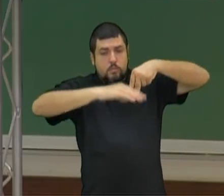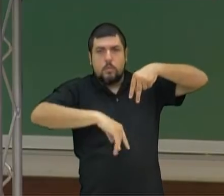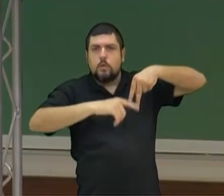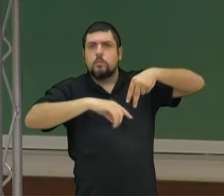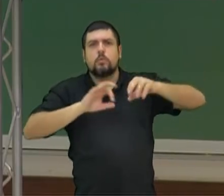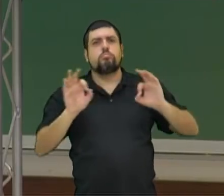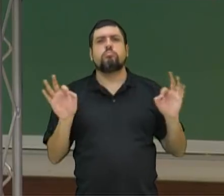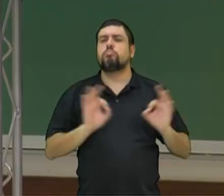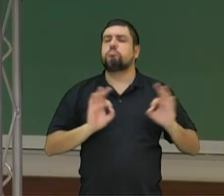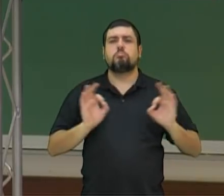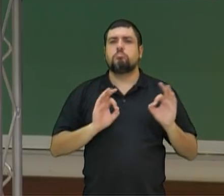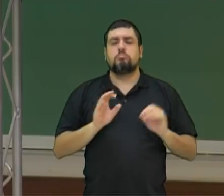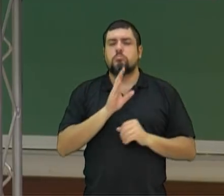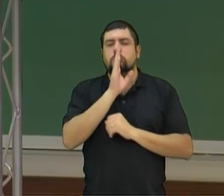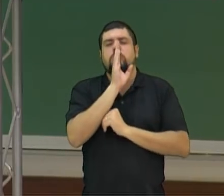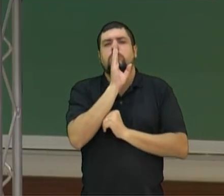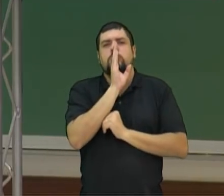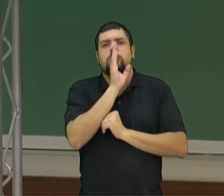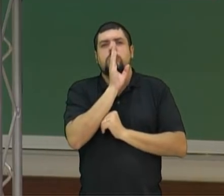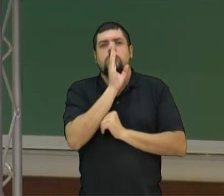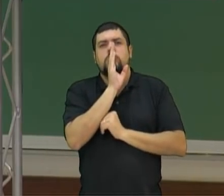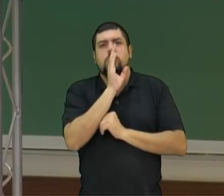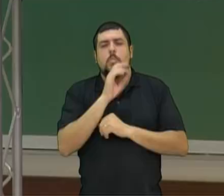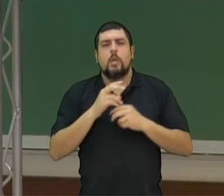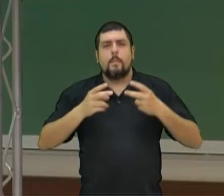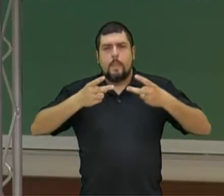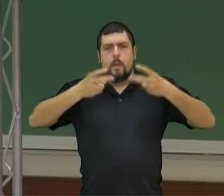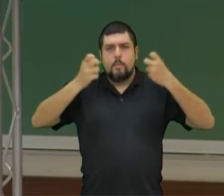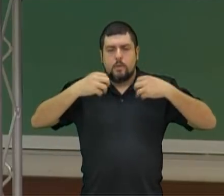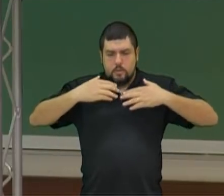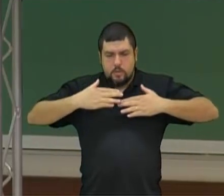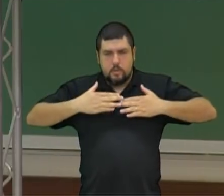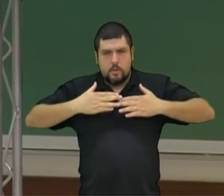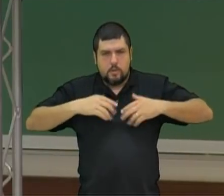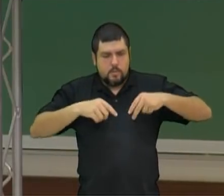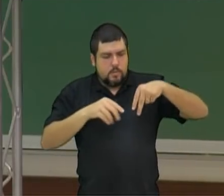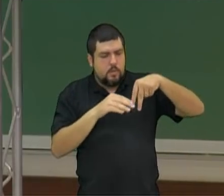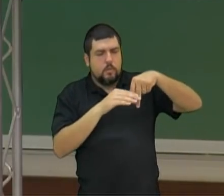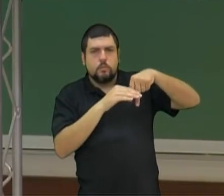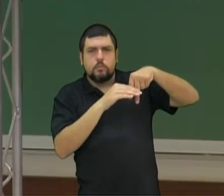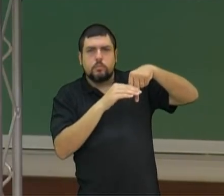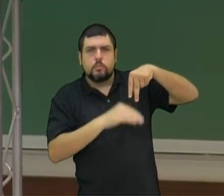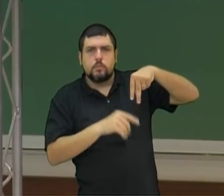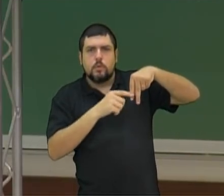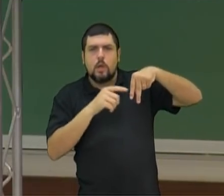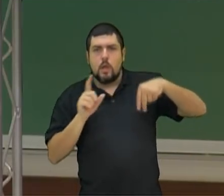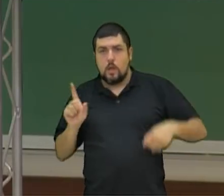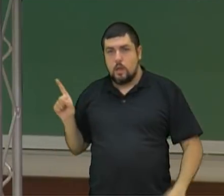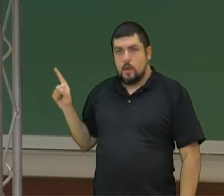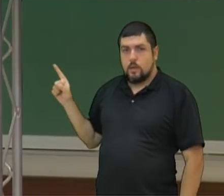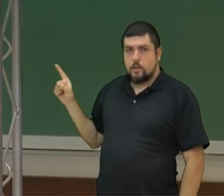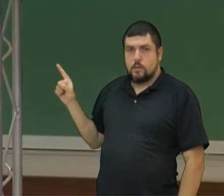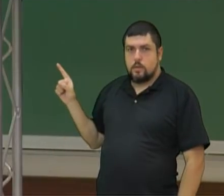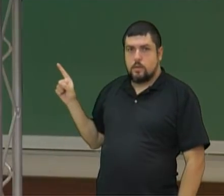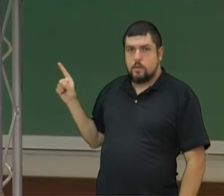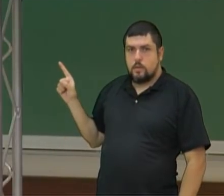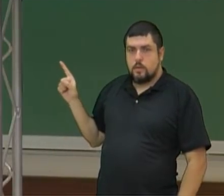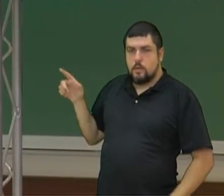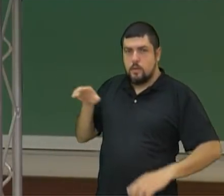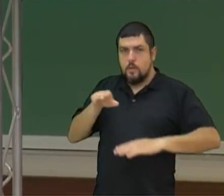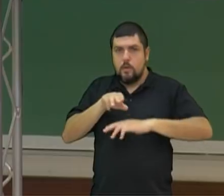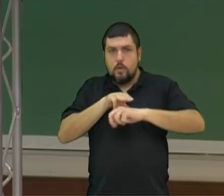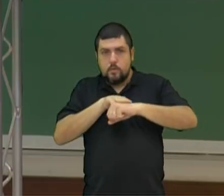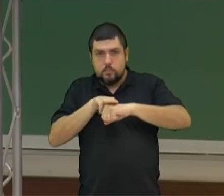está mais escuro da região da cintura para baixo. Então, se for lesionada a coluna vertebral,